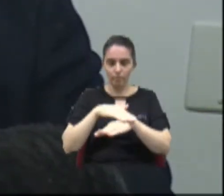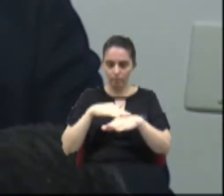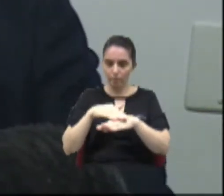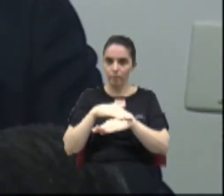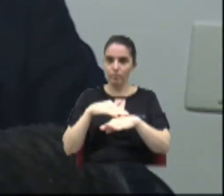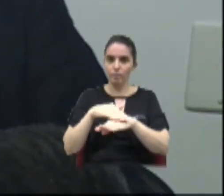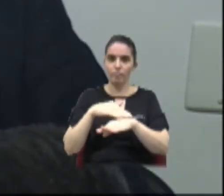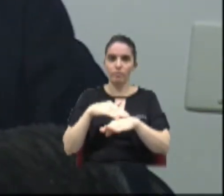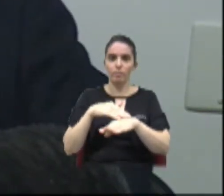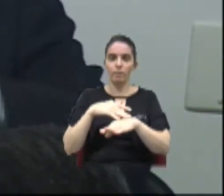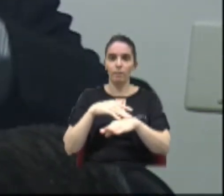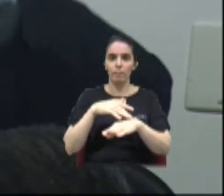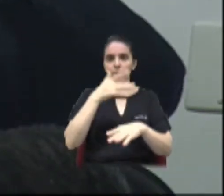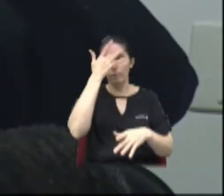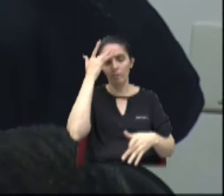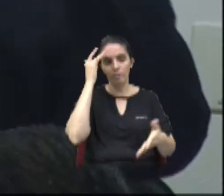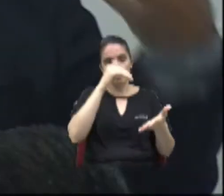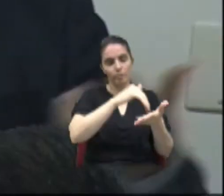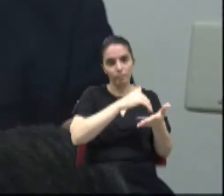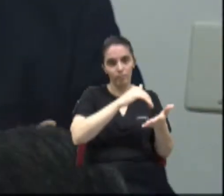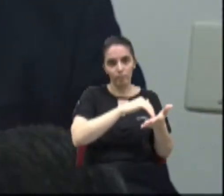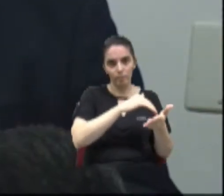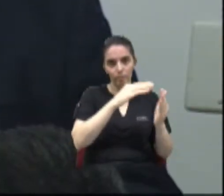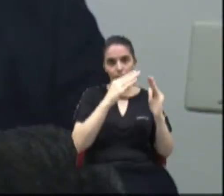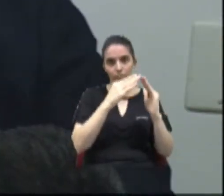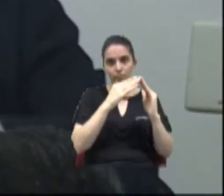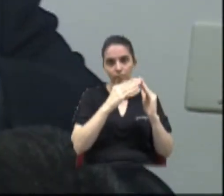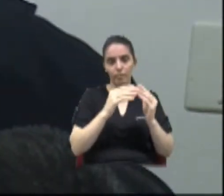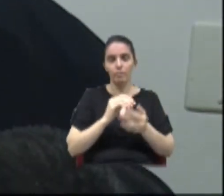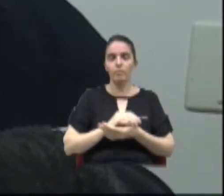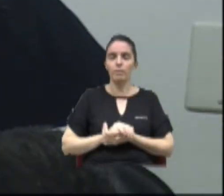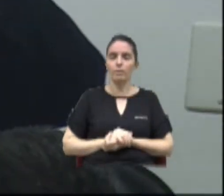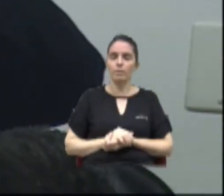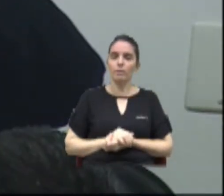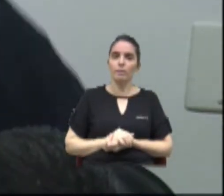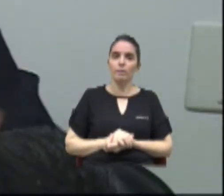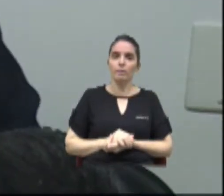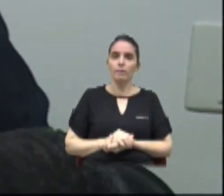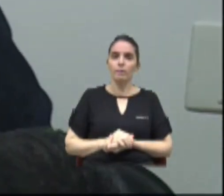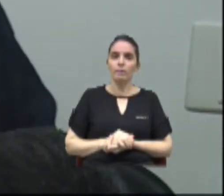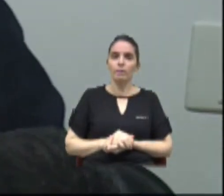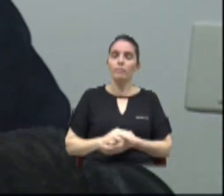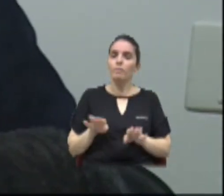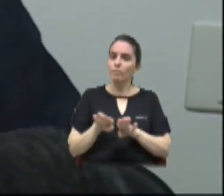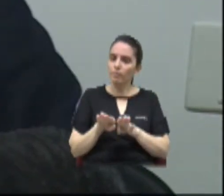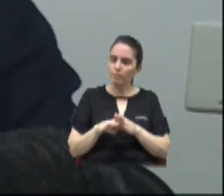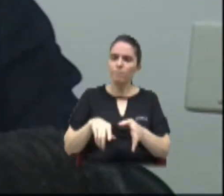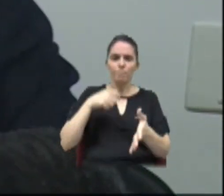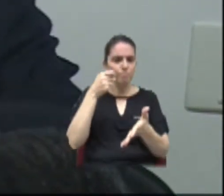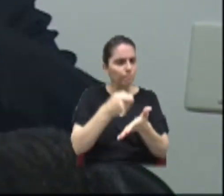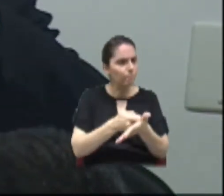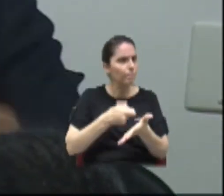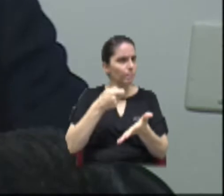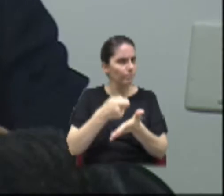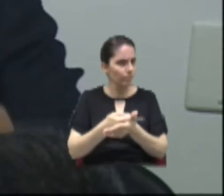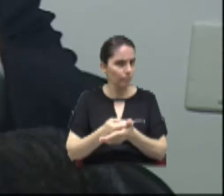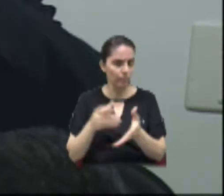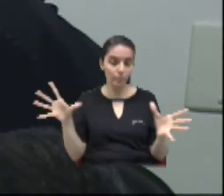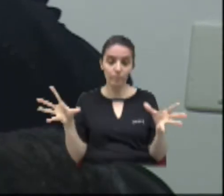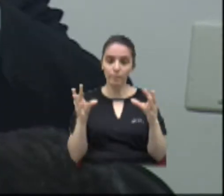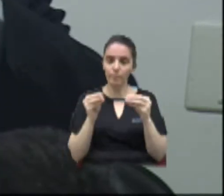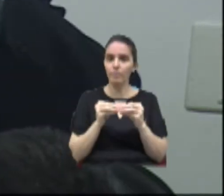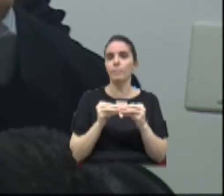que a pessoa está, desculpa, Vaguinho, mas 2, 5, 10 é a pontuação. É a pontuação. Então essa